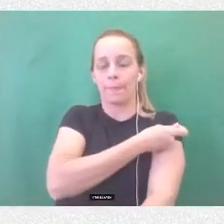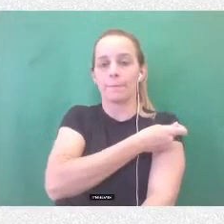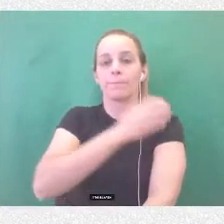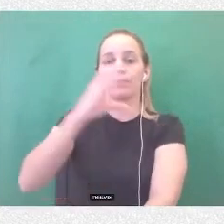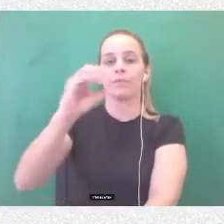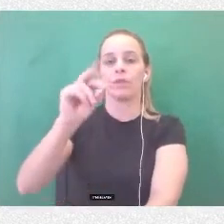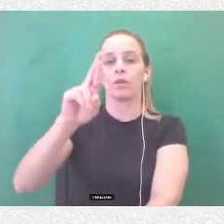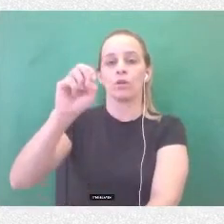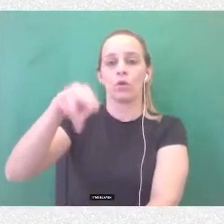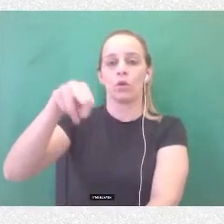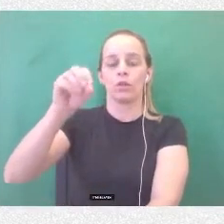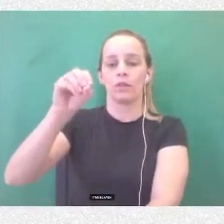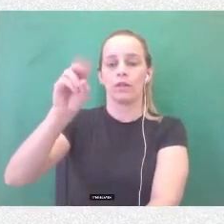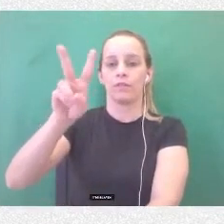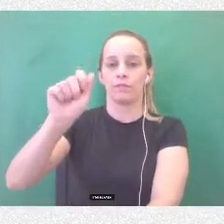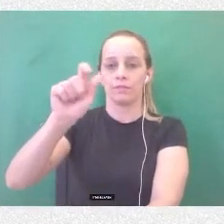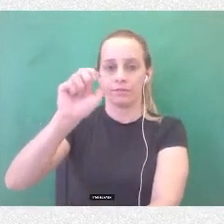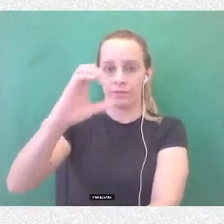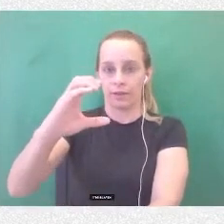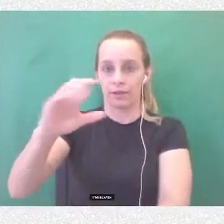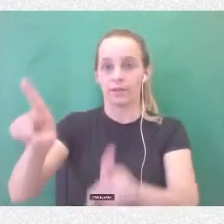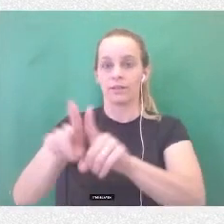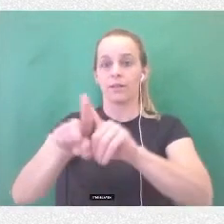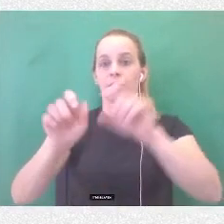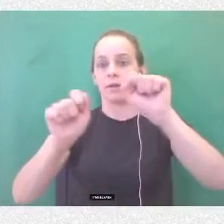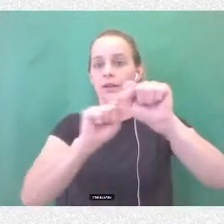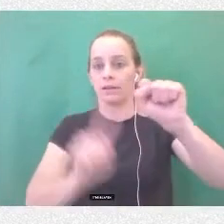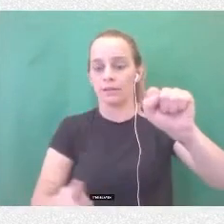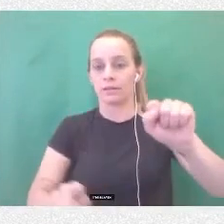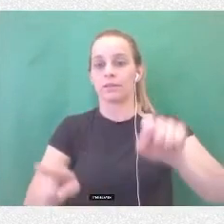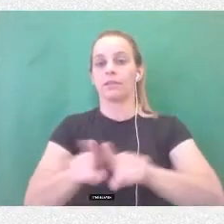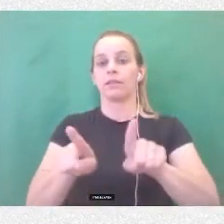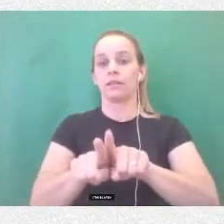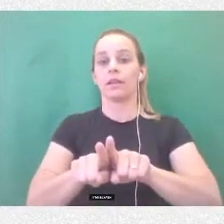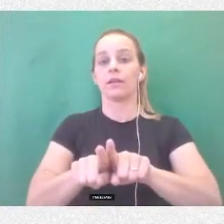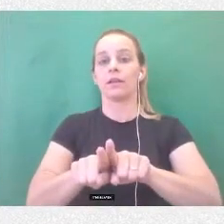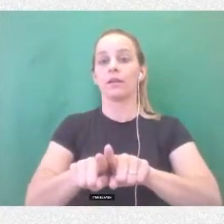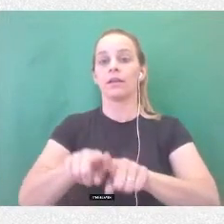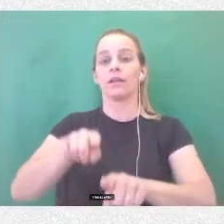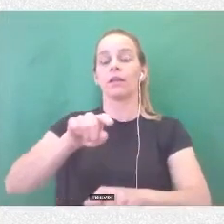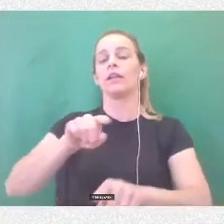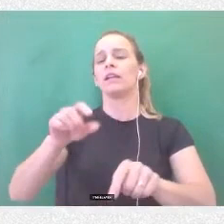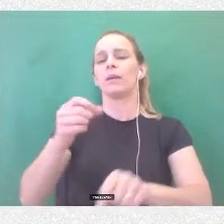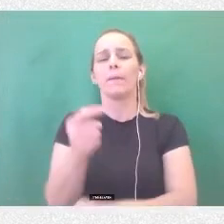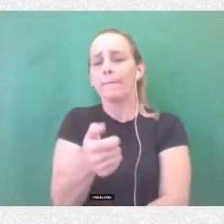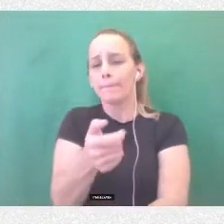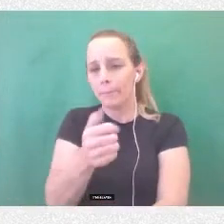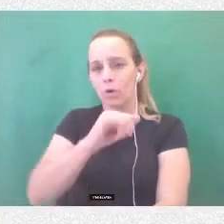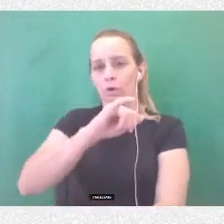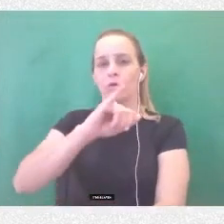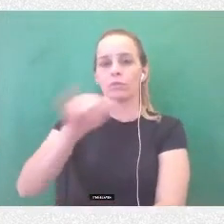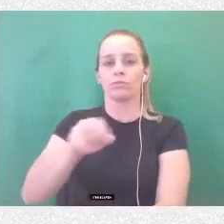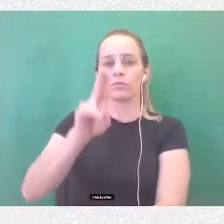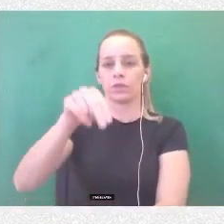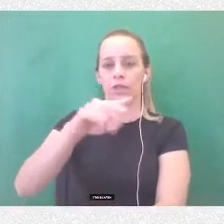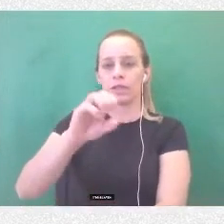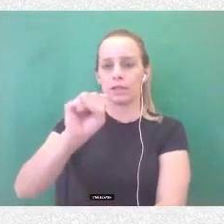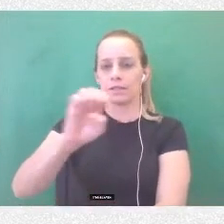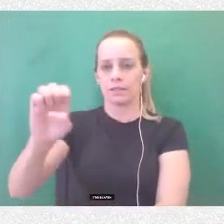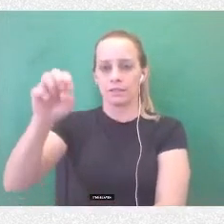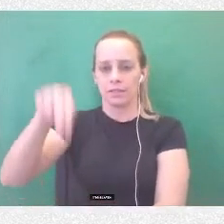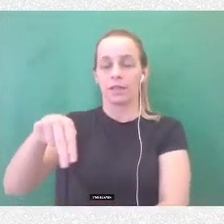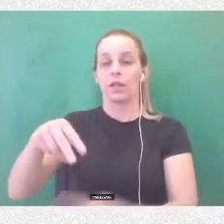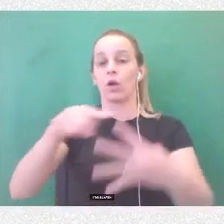de AstraZeneca e um quantitativo menor de doses de Janssen. Nós tivemos as 4 fabricantes, os 4 tipos de